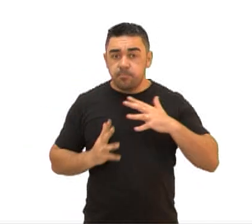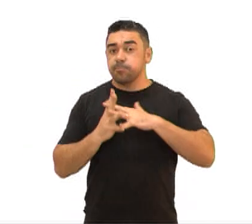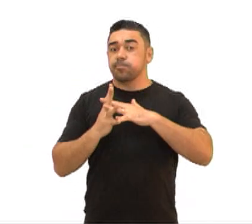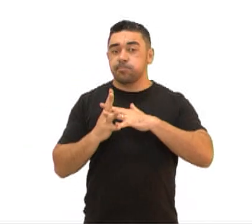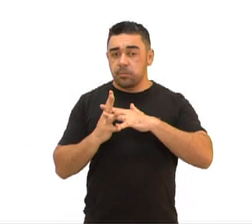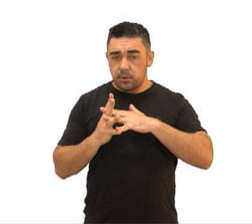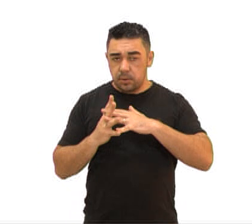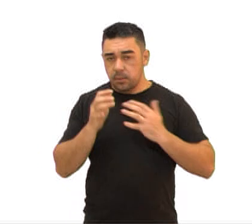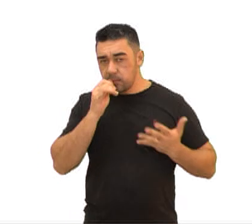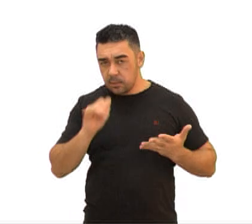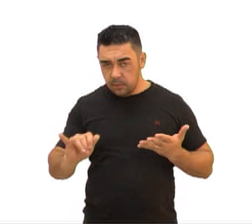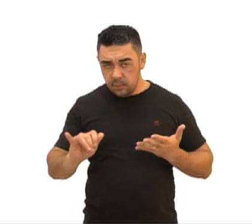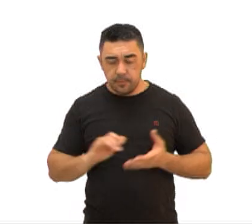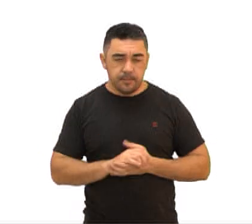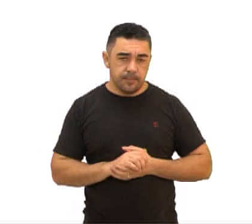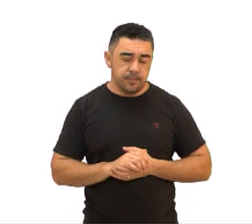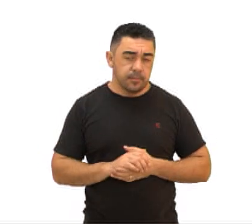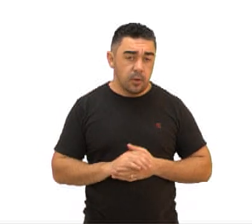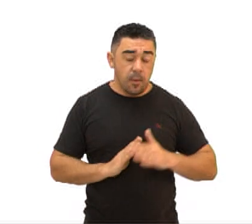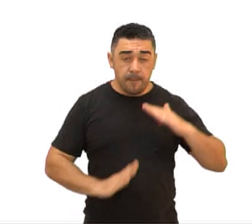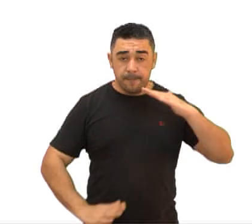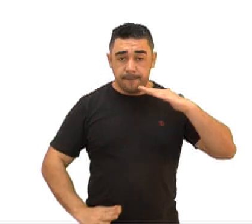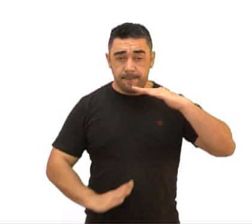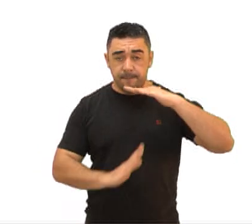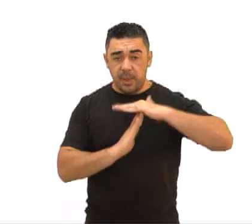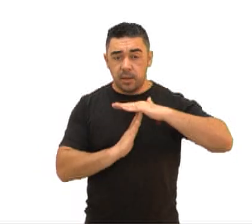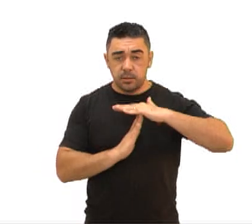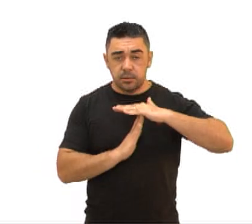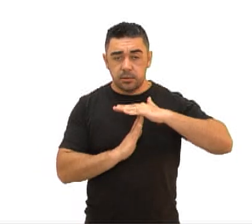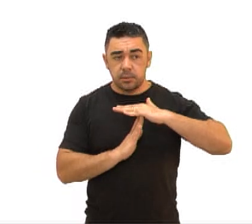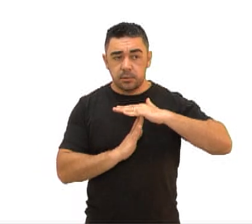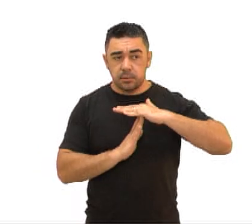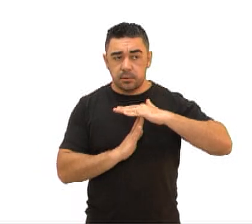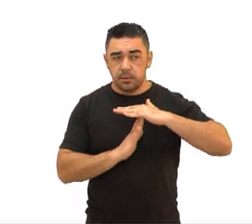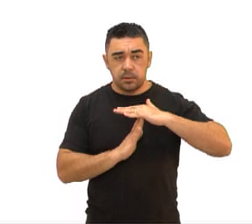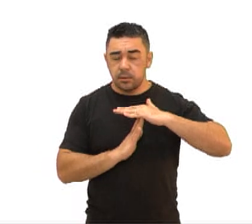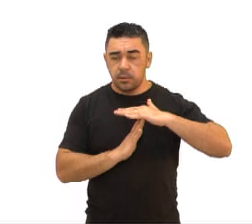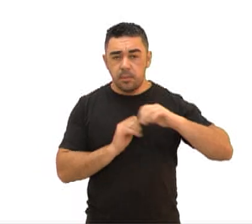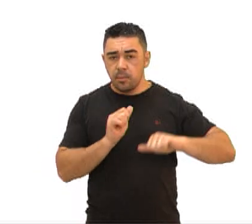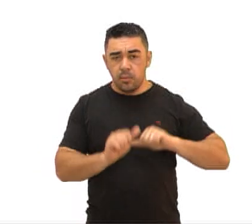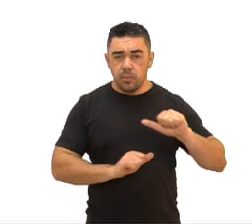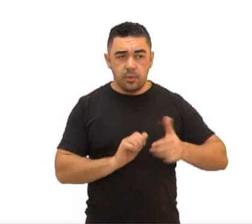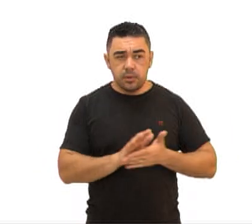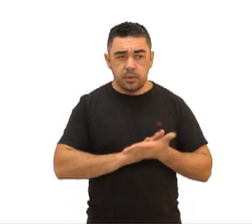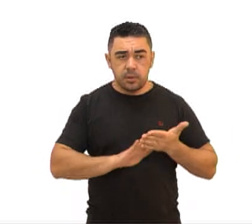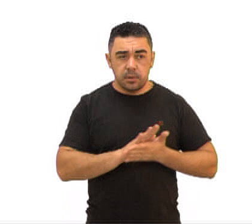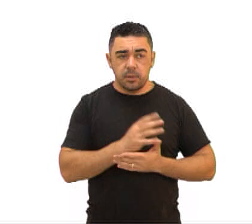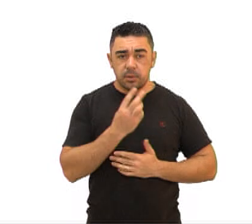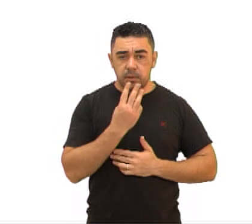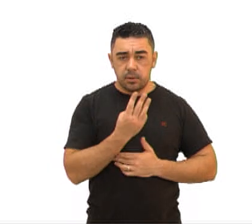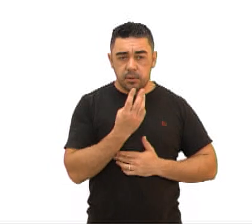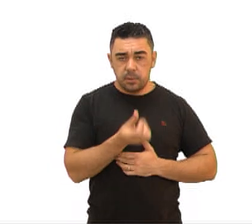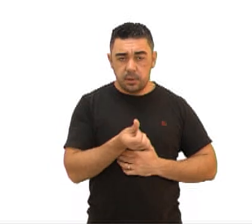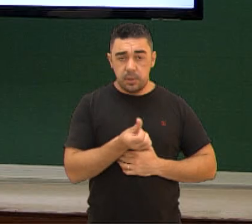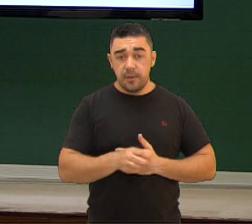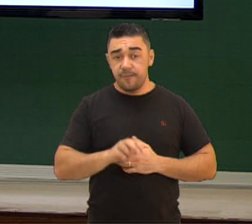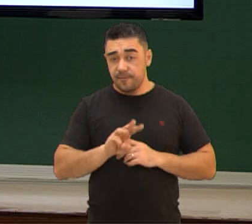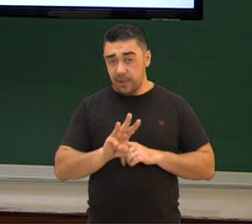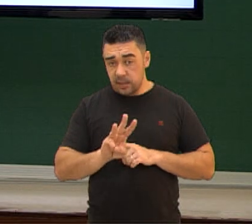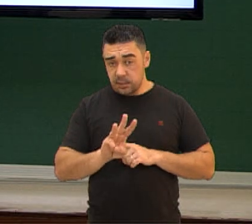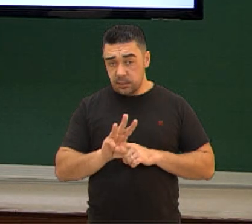né? Então, a potência máxima que o circuito pode desenvolver, sem avarias, é 36